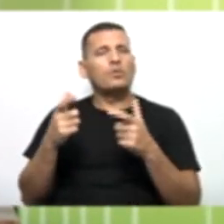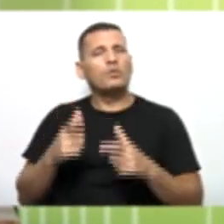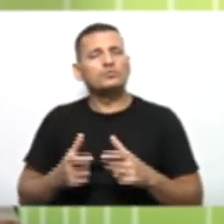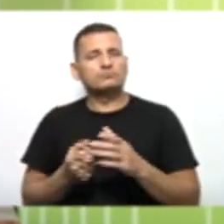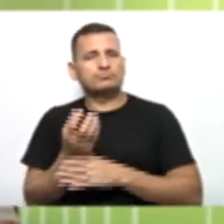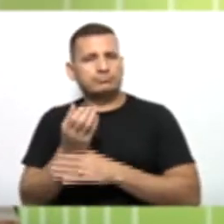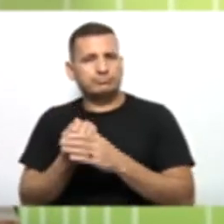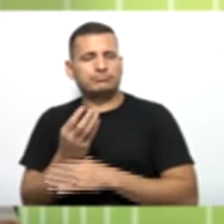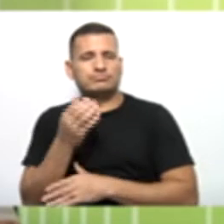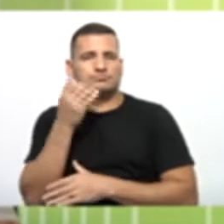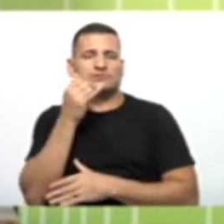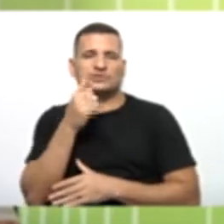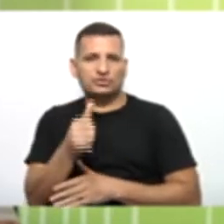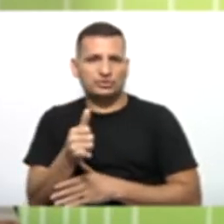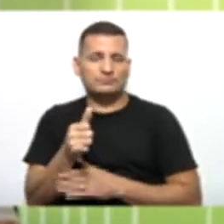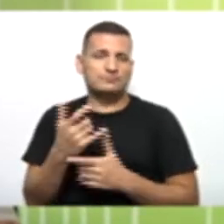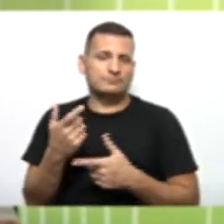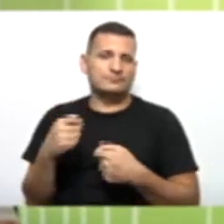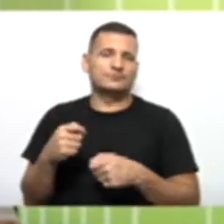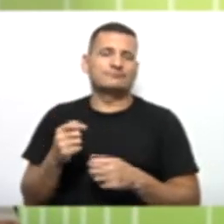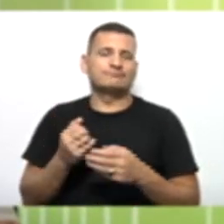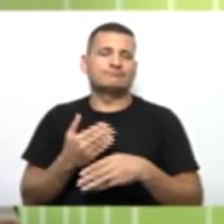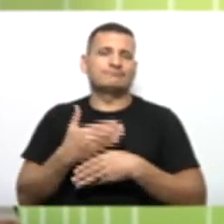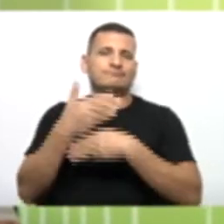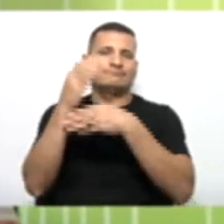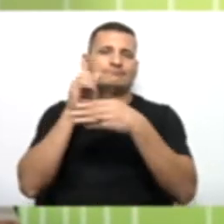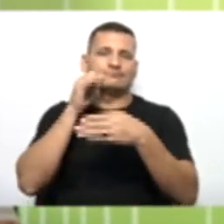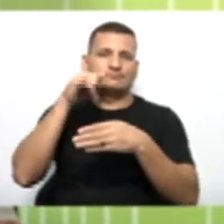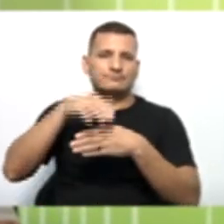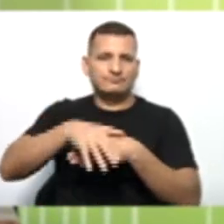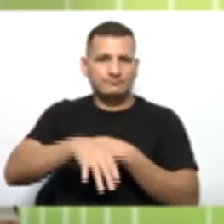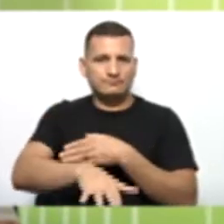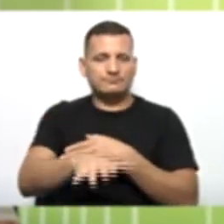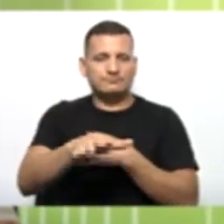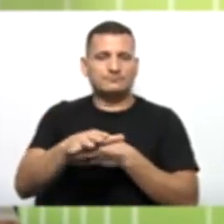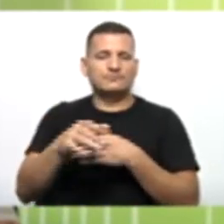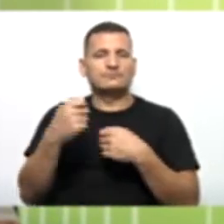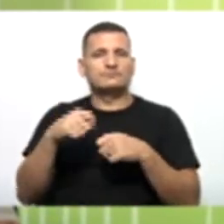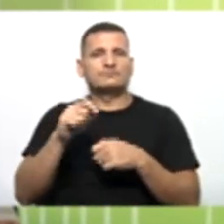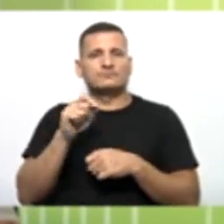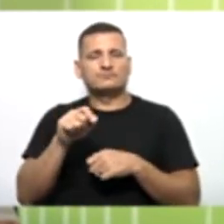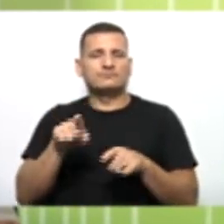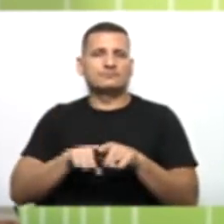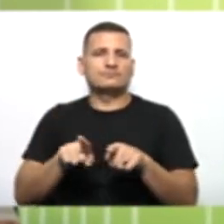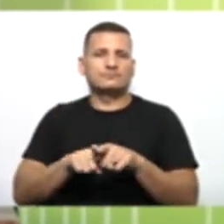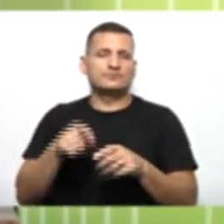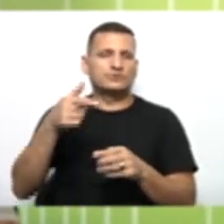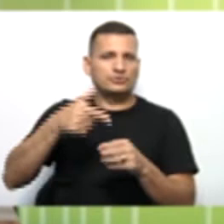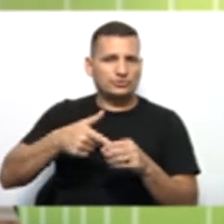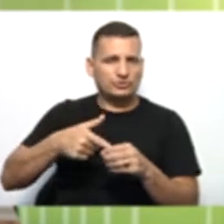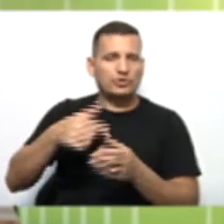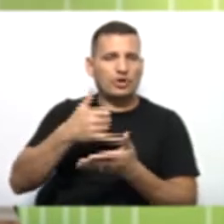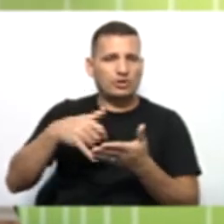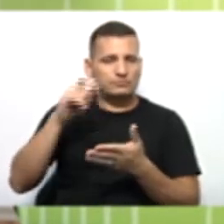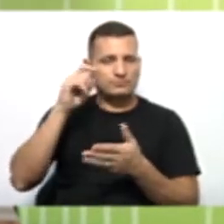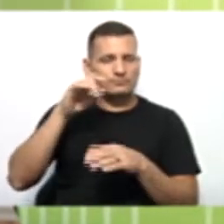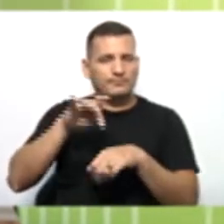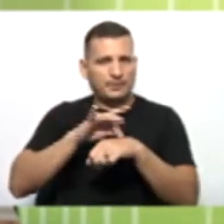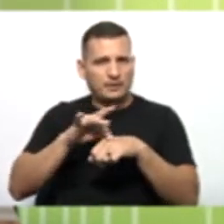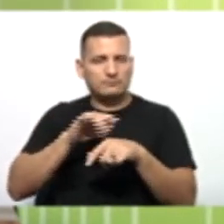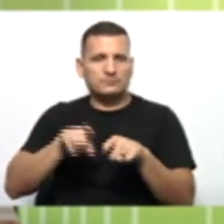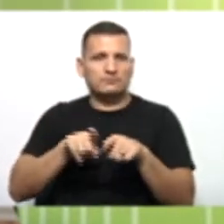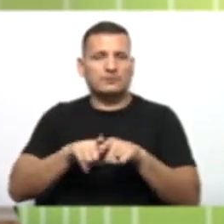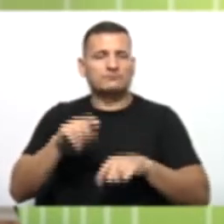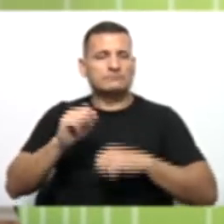área, então vai precisar ser construídas hidrelétricas, vai precisar queimar petróleo para produzir essa energia.